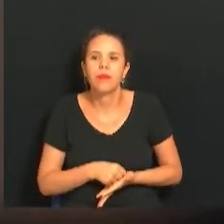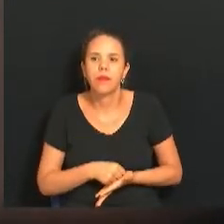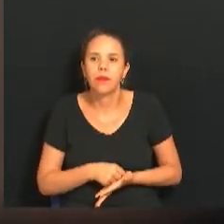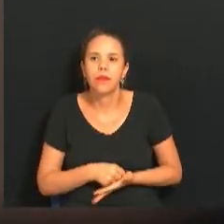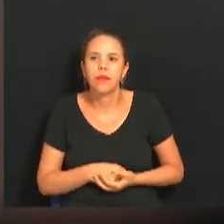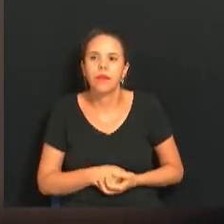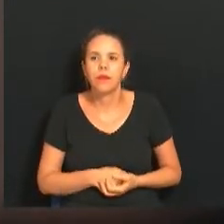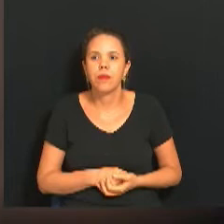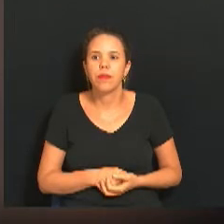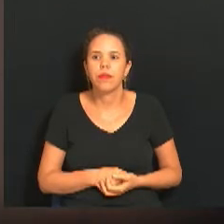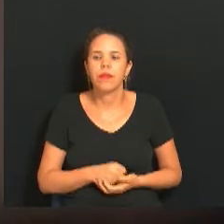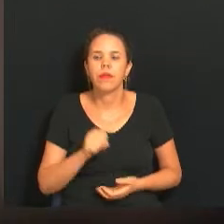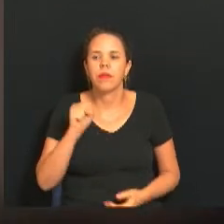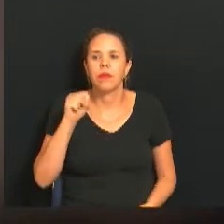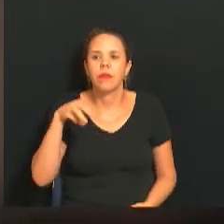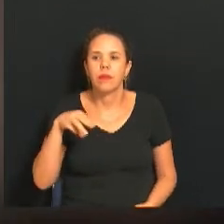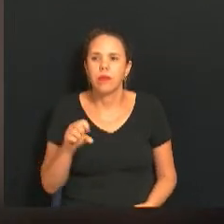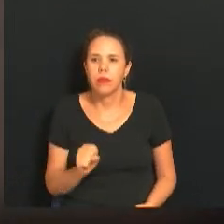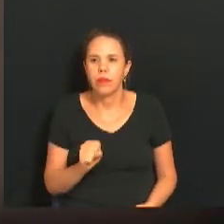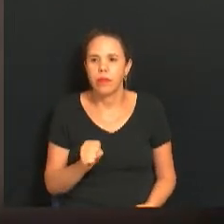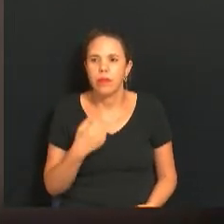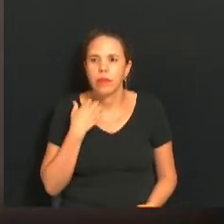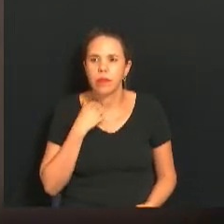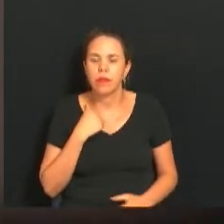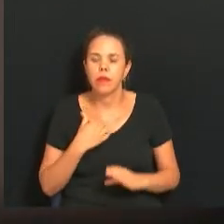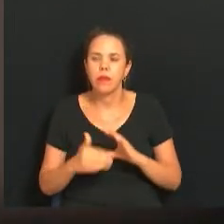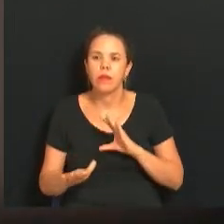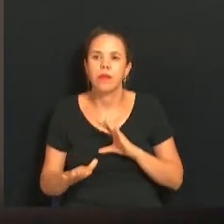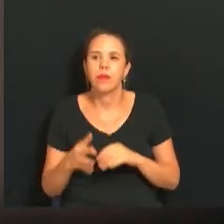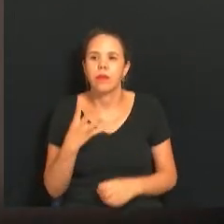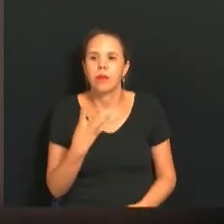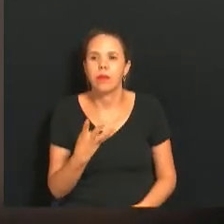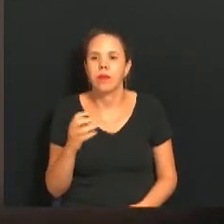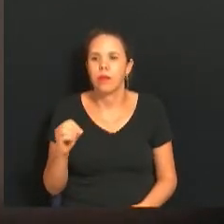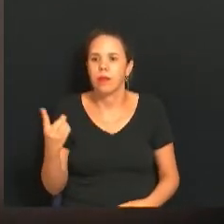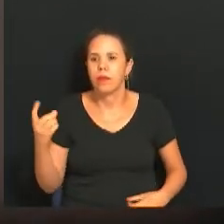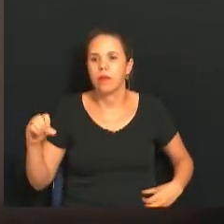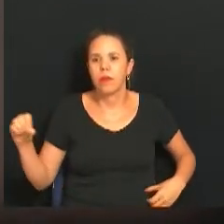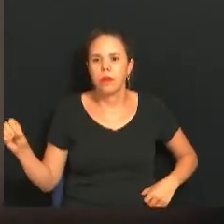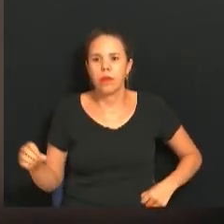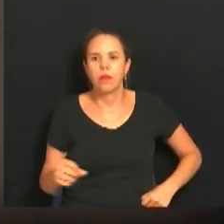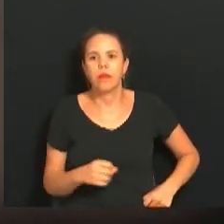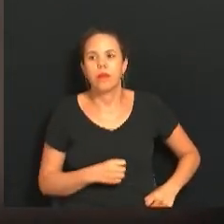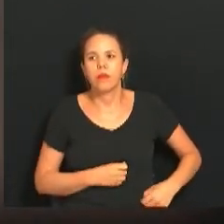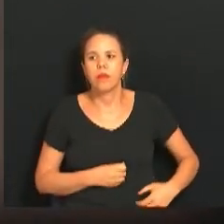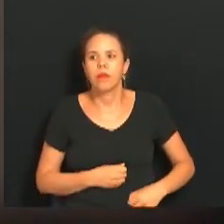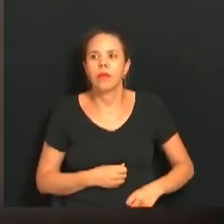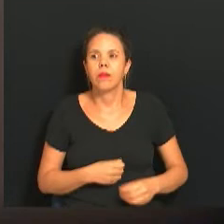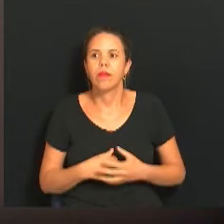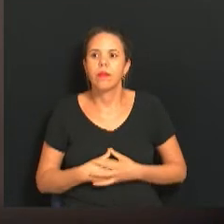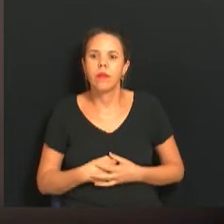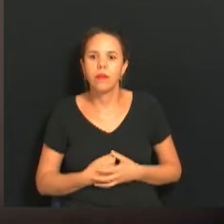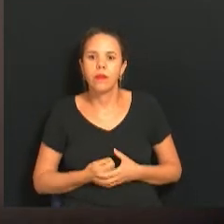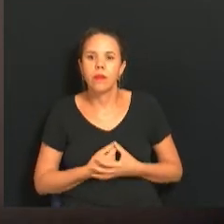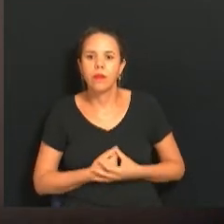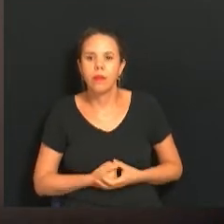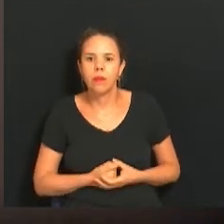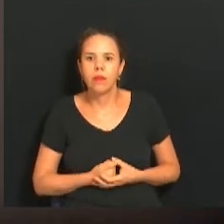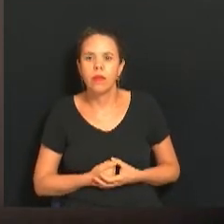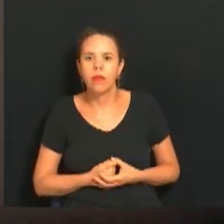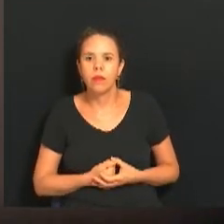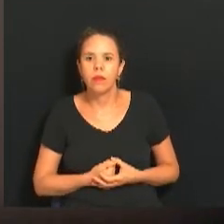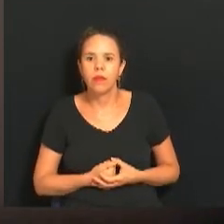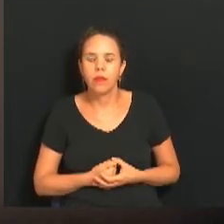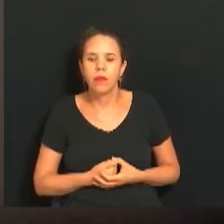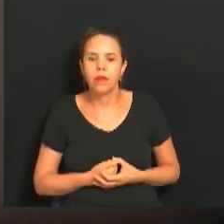do SMS enviado para 40199. Então, isso é uma questão